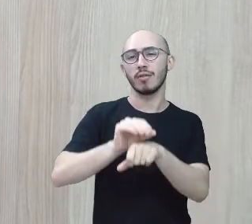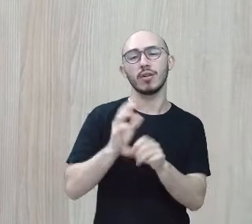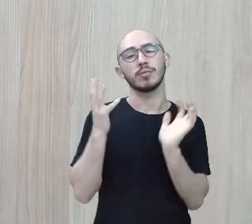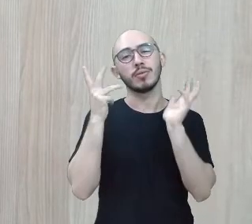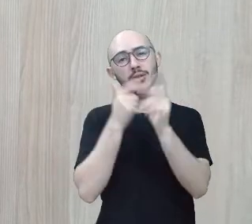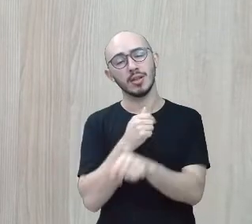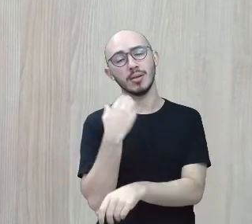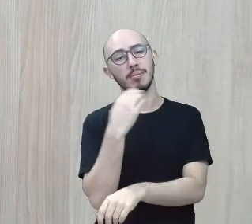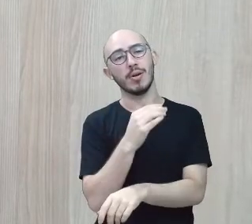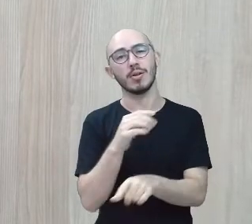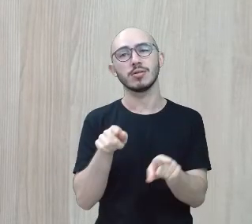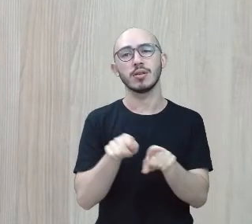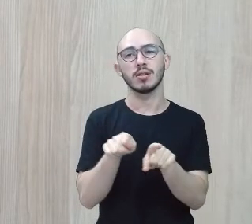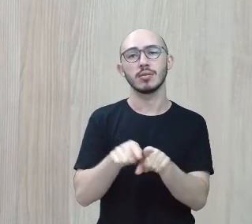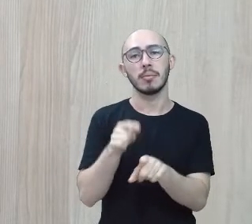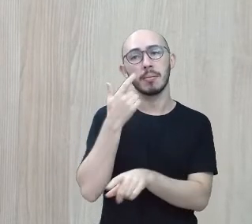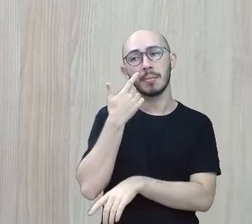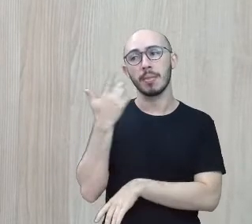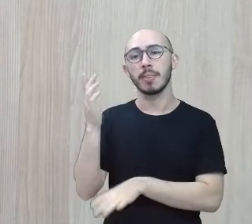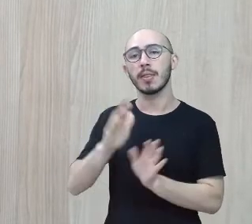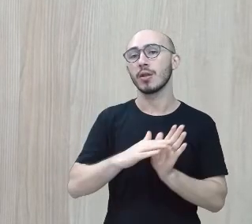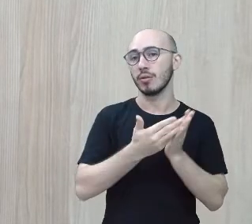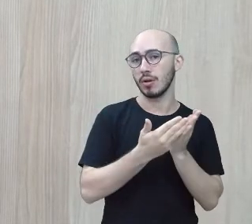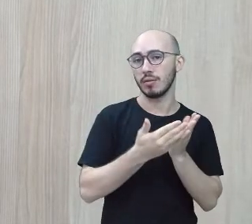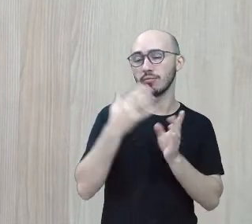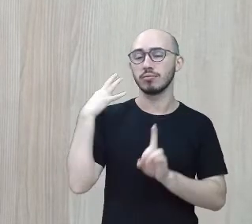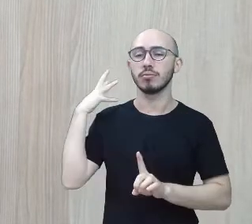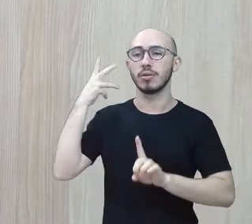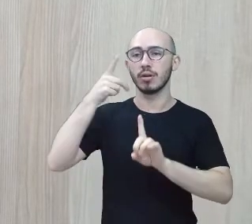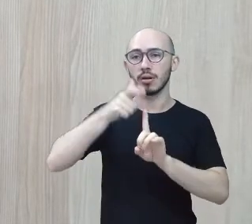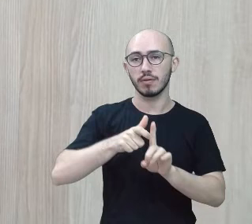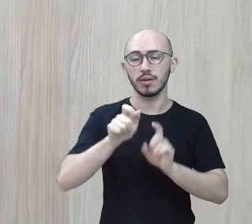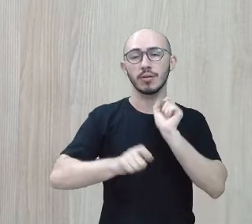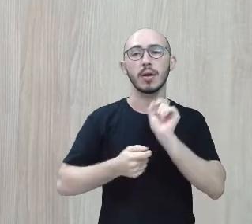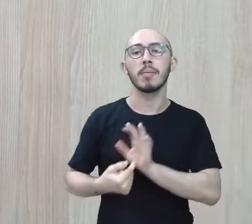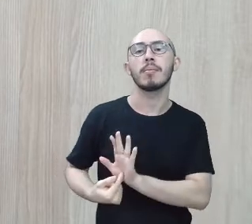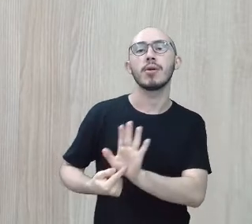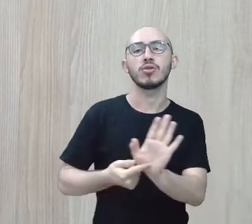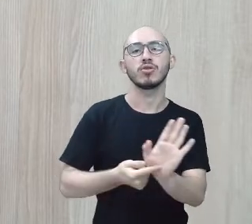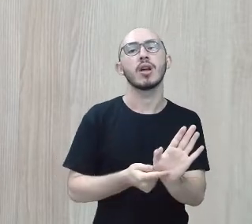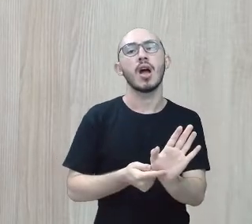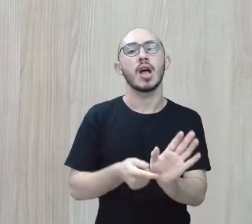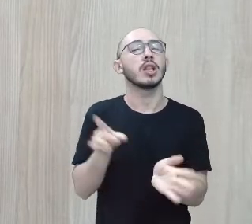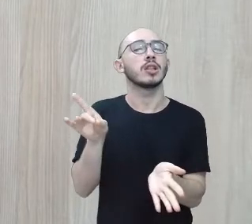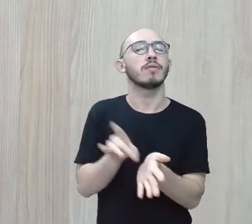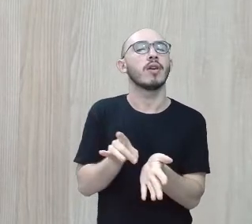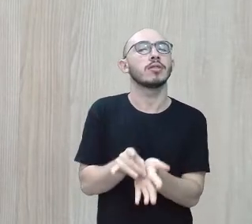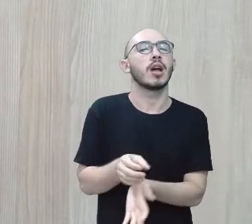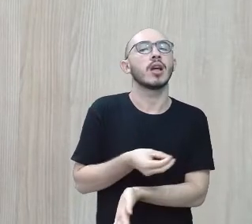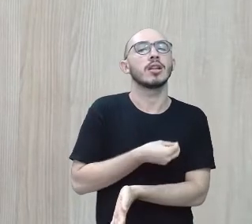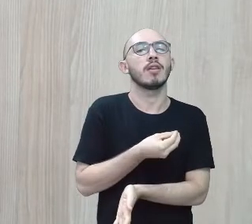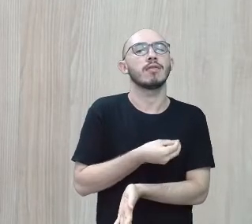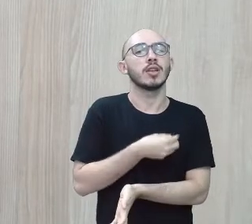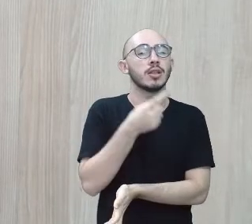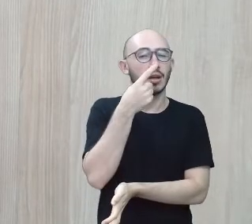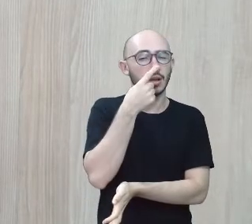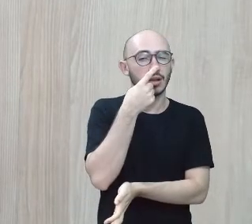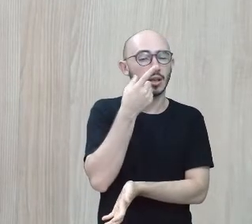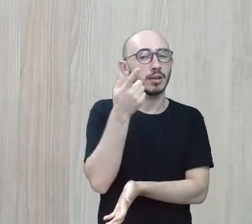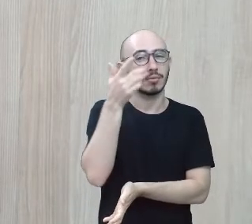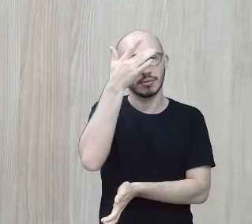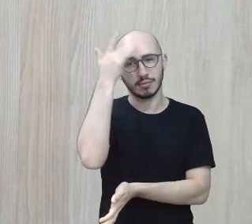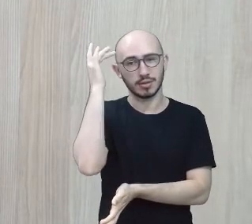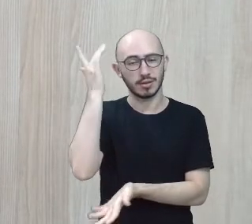Na biografia, a ideia é contar o íntimo da pessoa, aquela coisa, aquela informação que ninguém sabia e